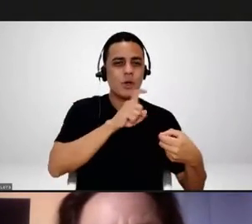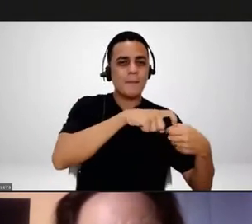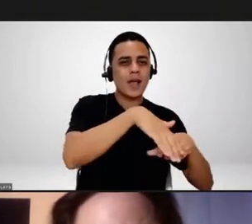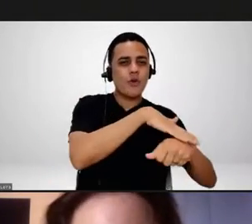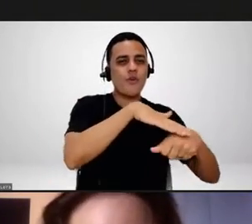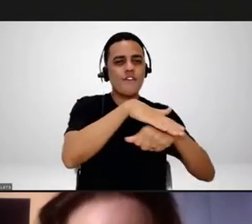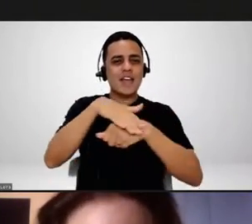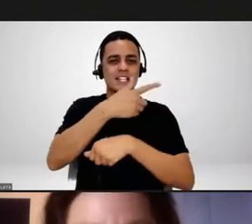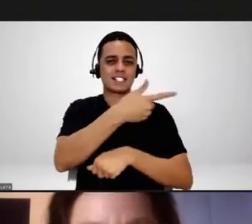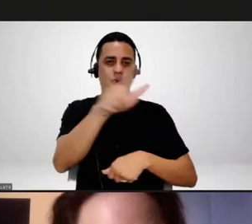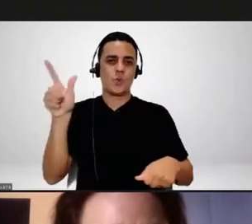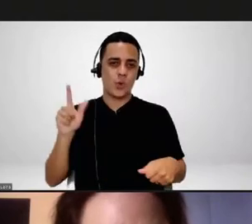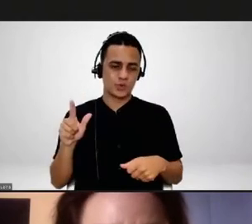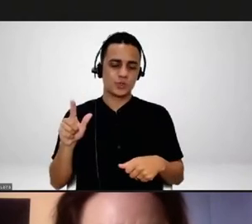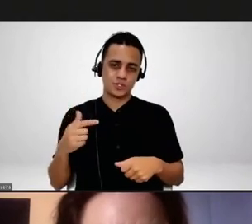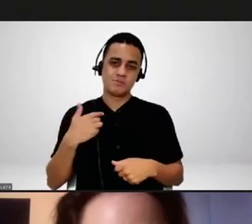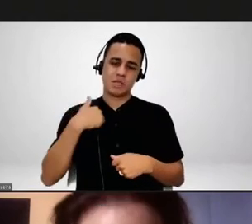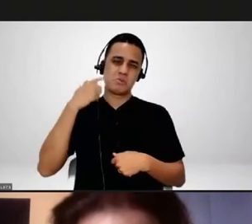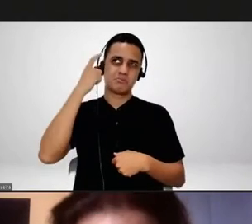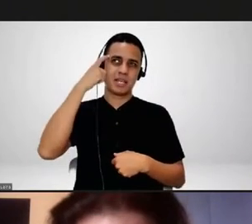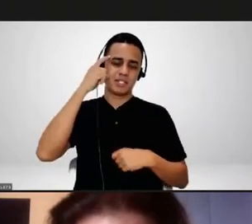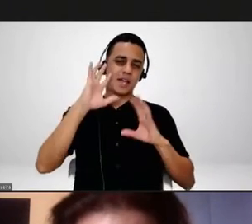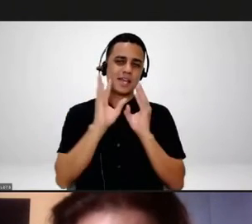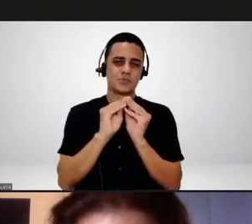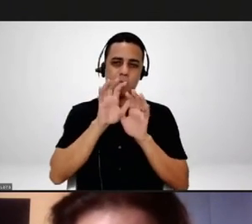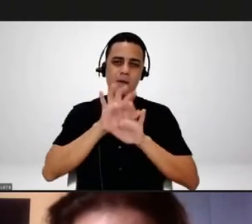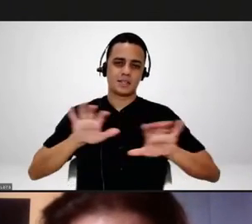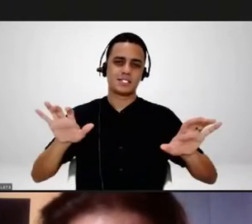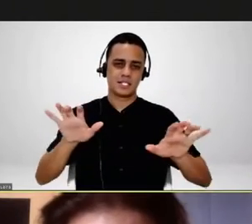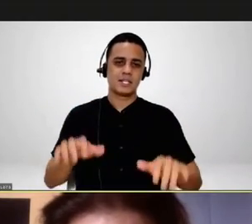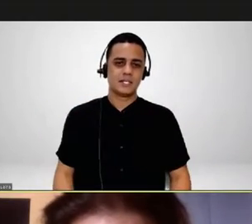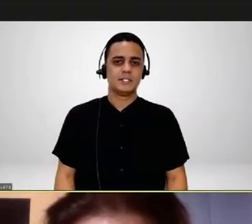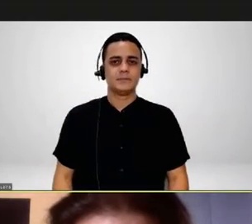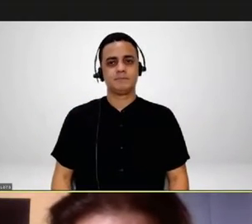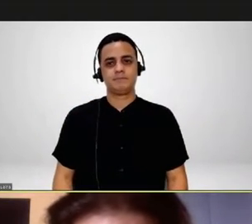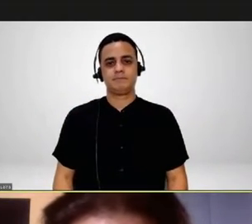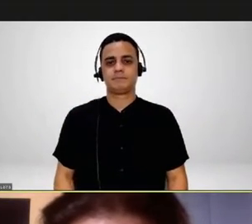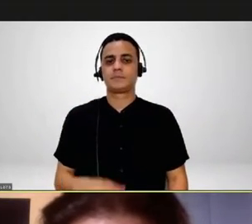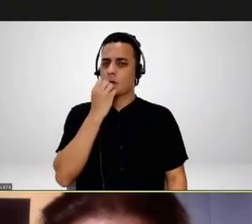bem objetivamente, minha resposta é essa. Muito bom.